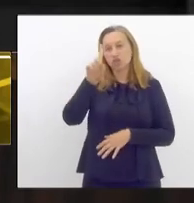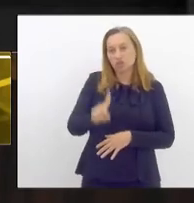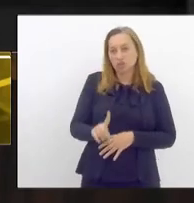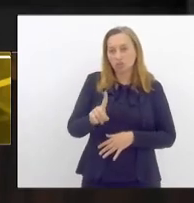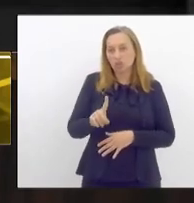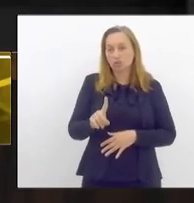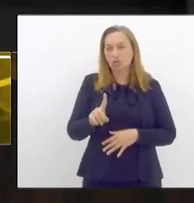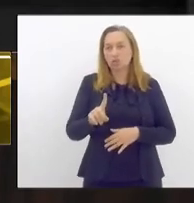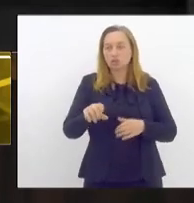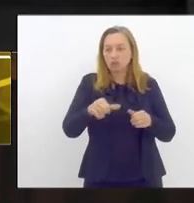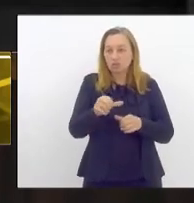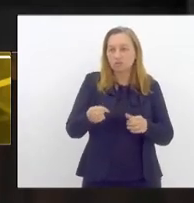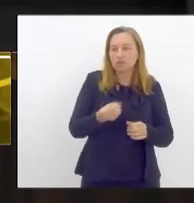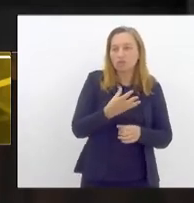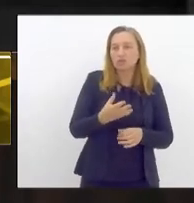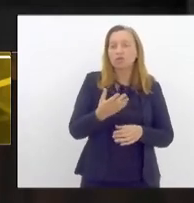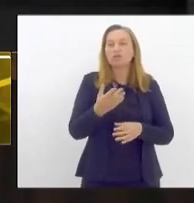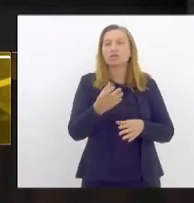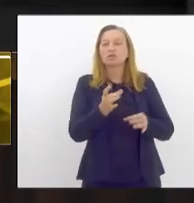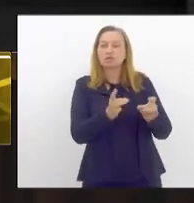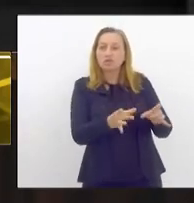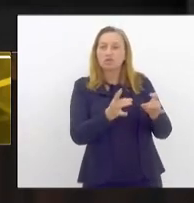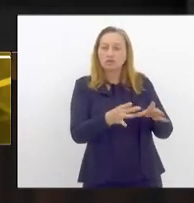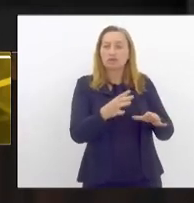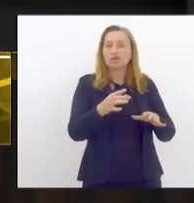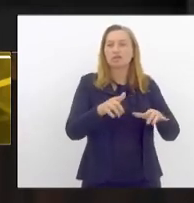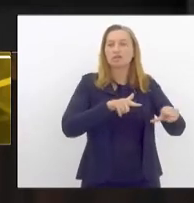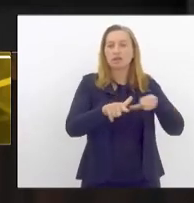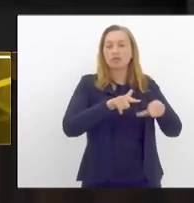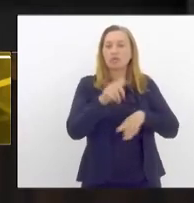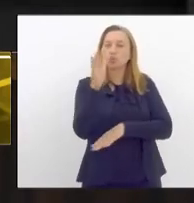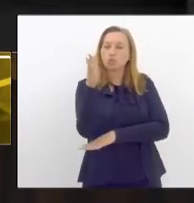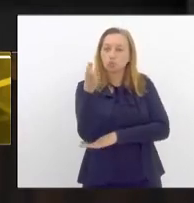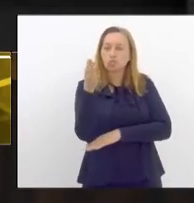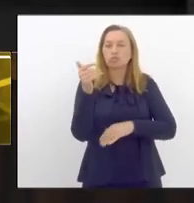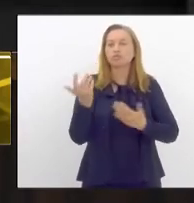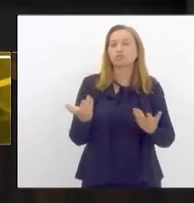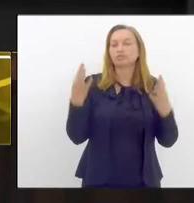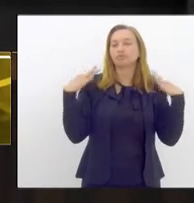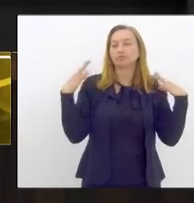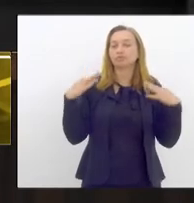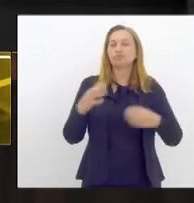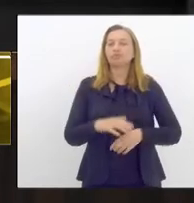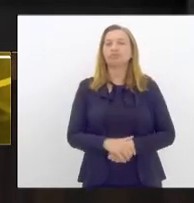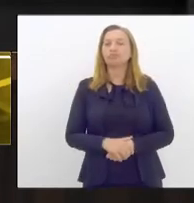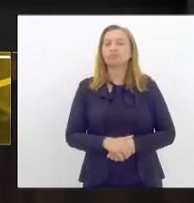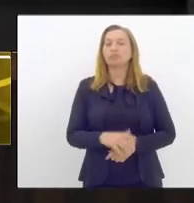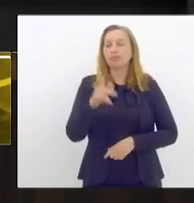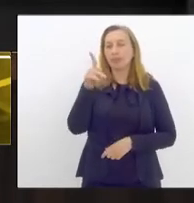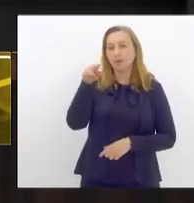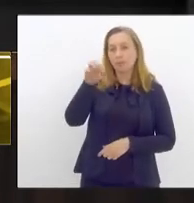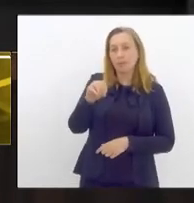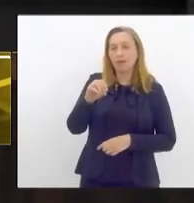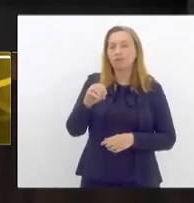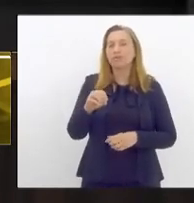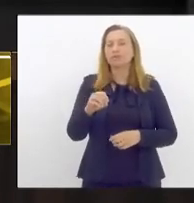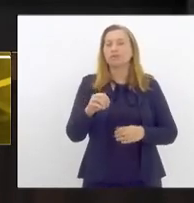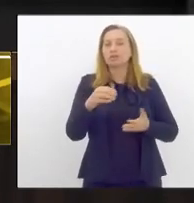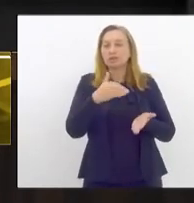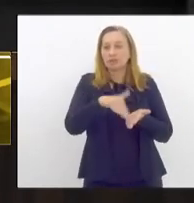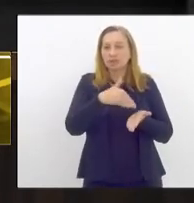Confederação Nacional do Comércio Serviço turismo de Paulo Bergman secretária executivo